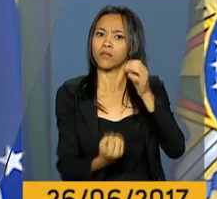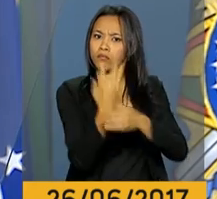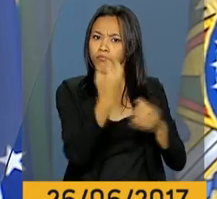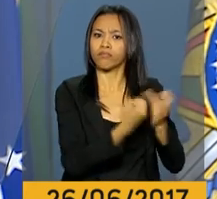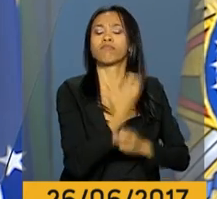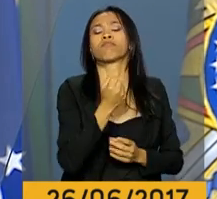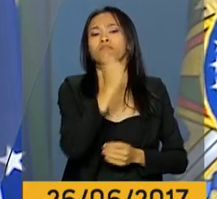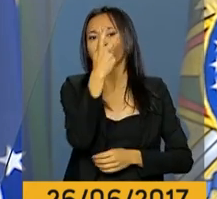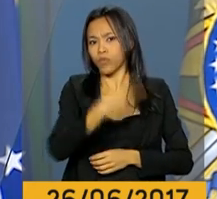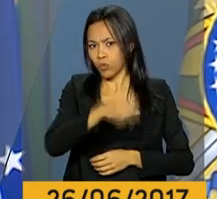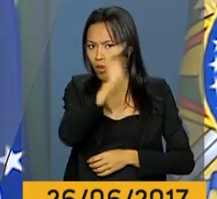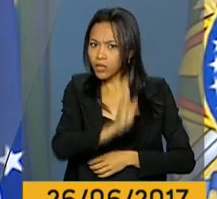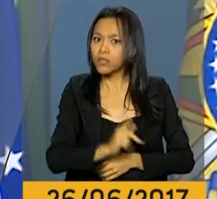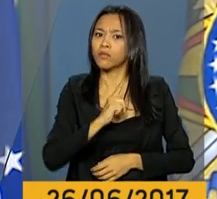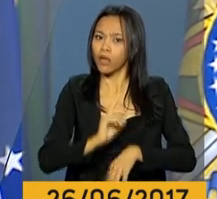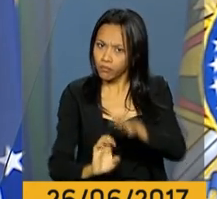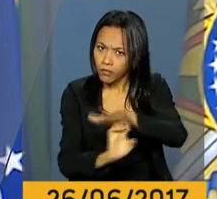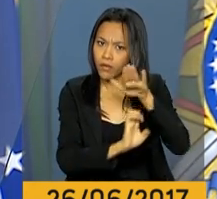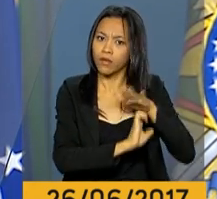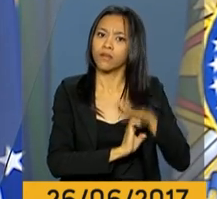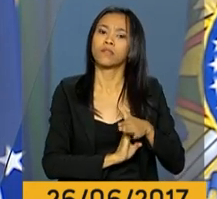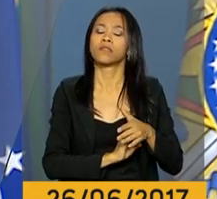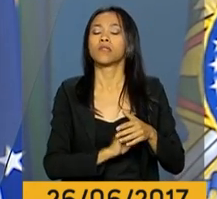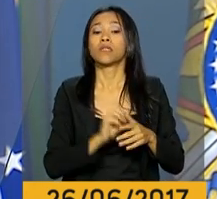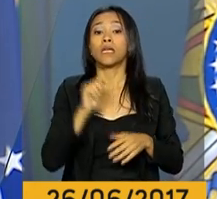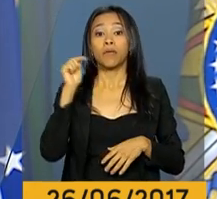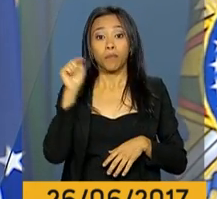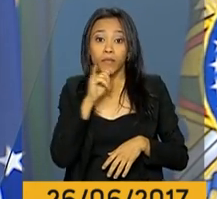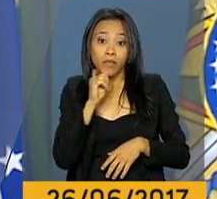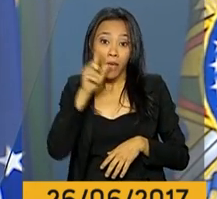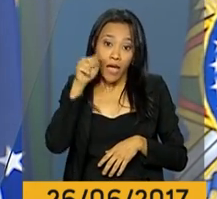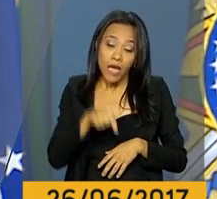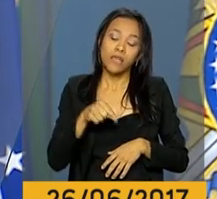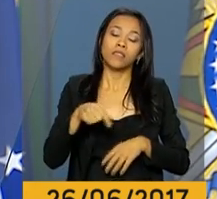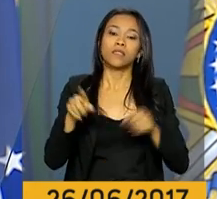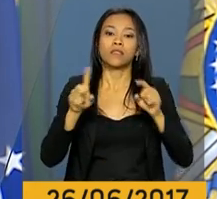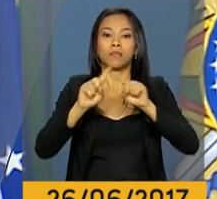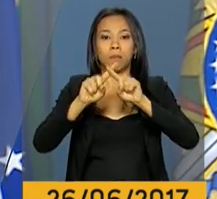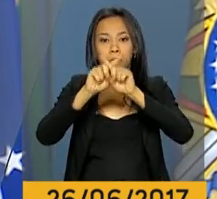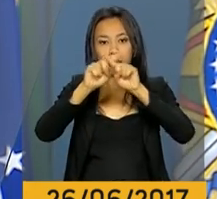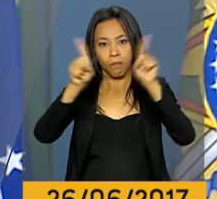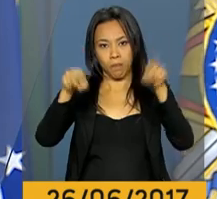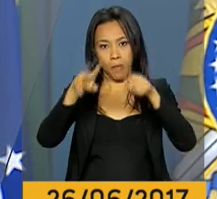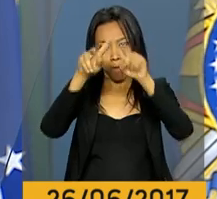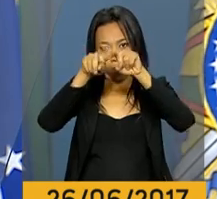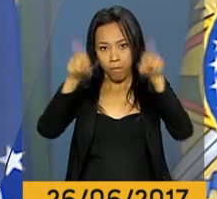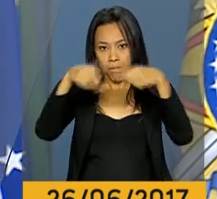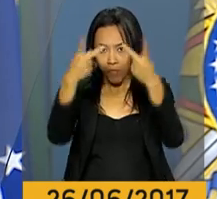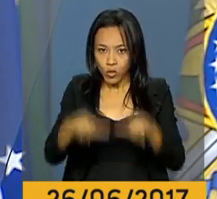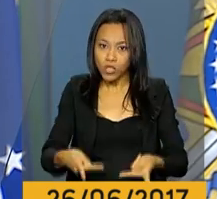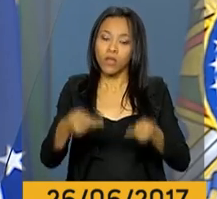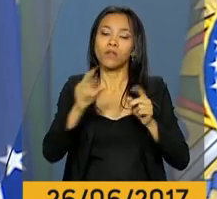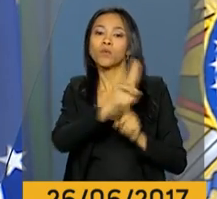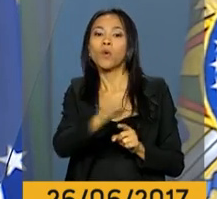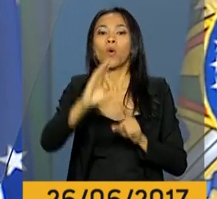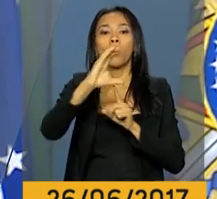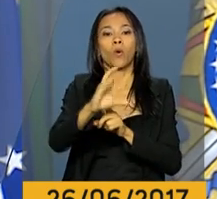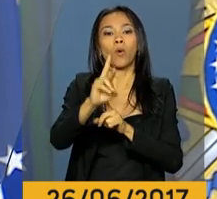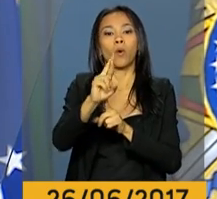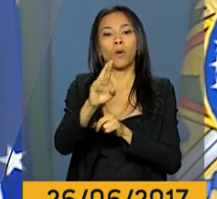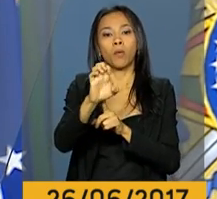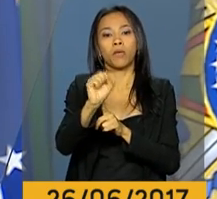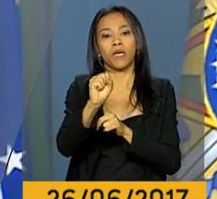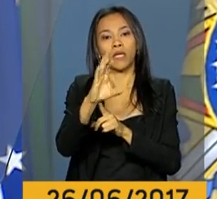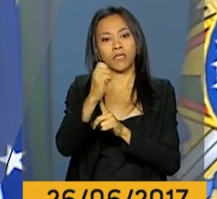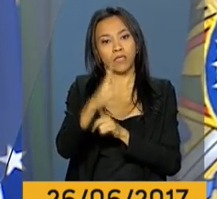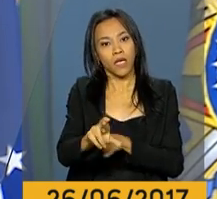país pelo que está acontecendo no país esse Projeto Crescer que abre para o setor privado vários setores públicos para